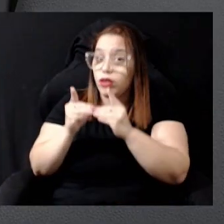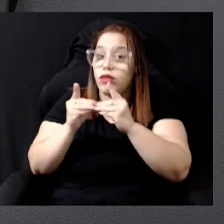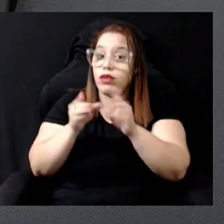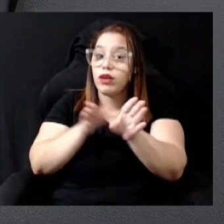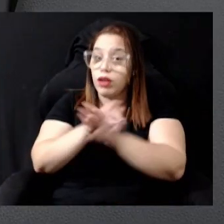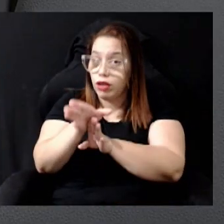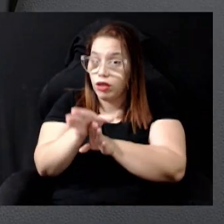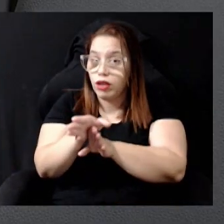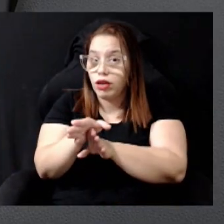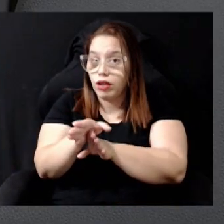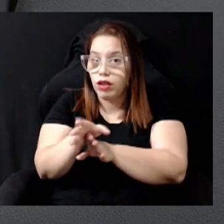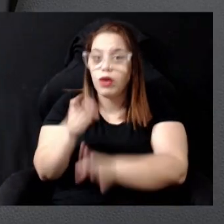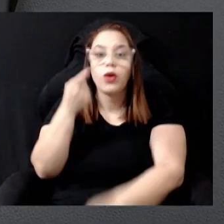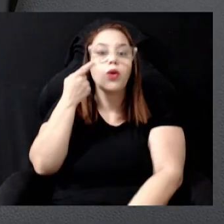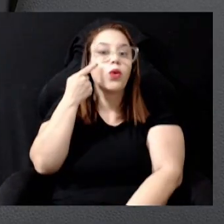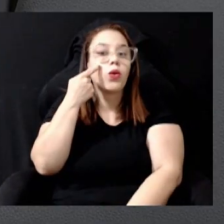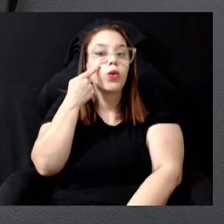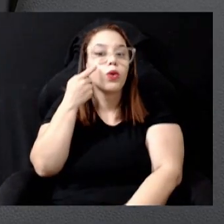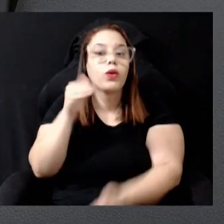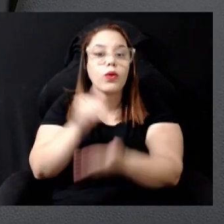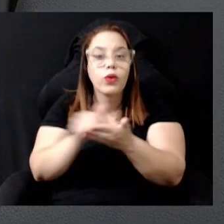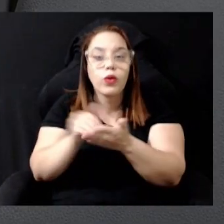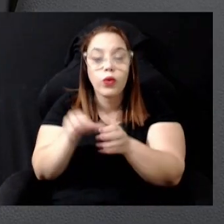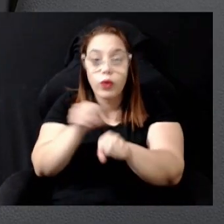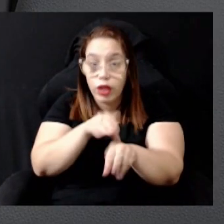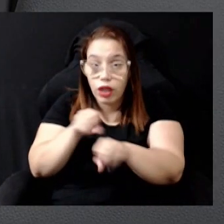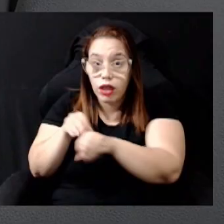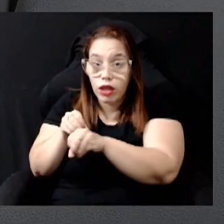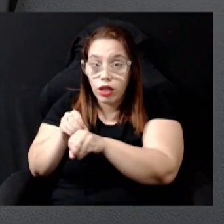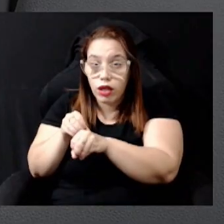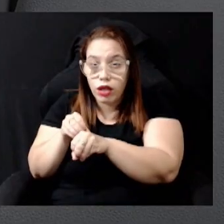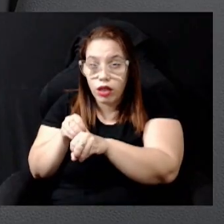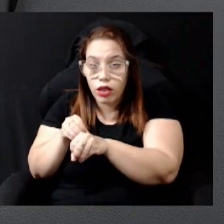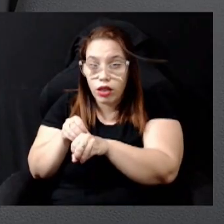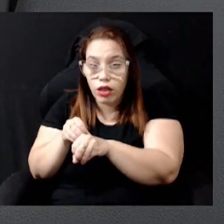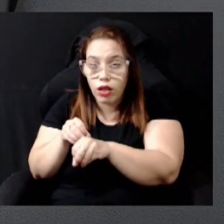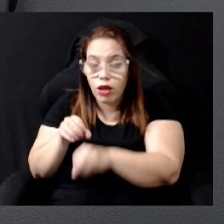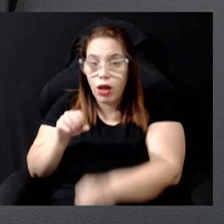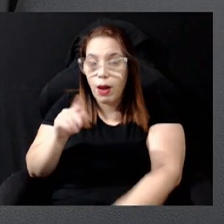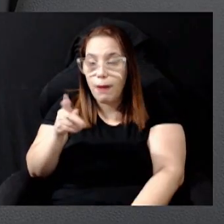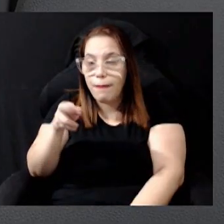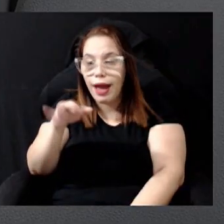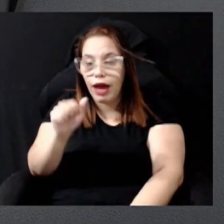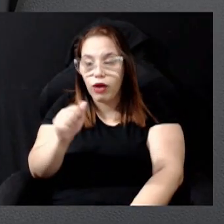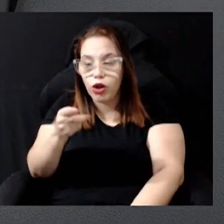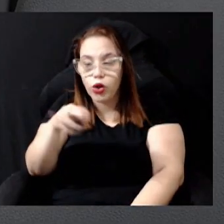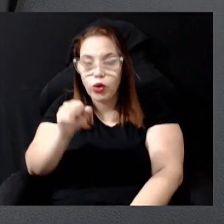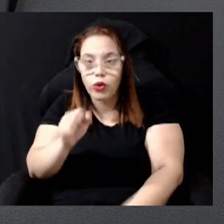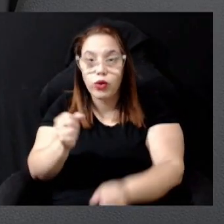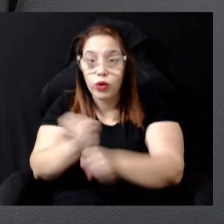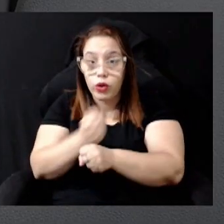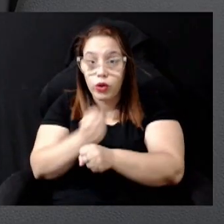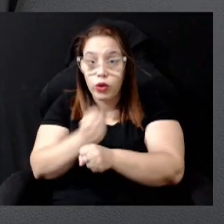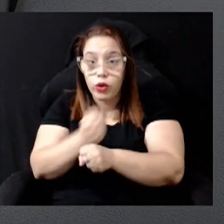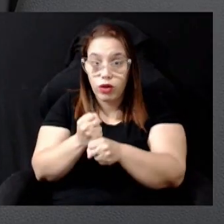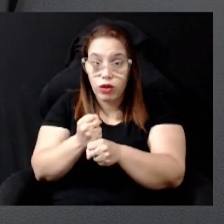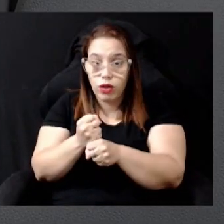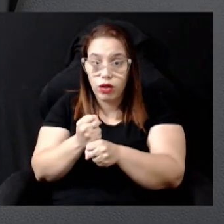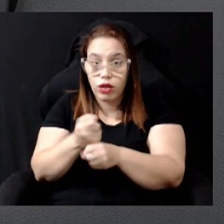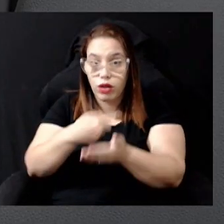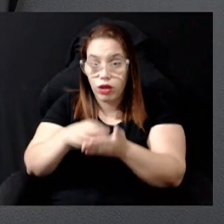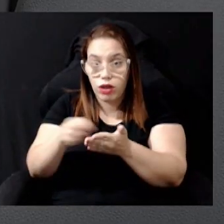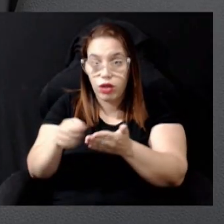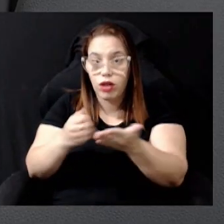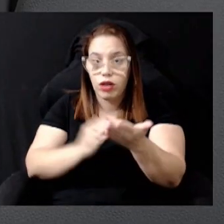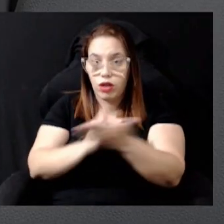olha, se a Secretaria de Educação, se o Centro Paula Souza disser que tem interesse de construir, eu automaticamente passo o